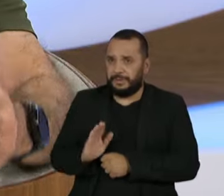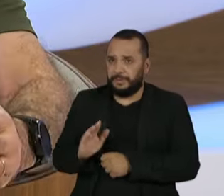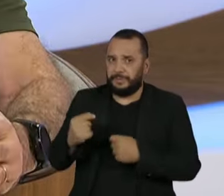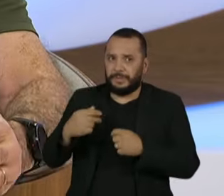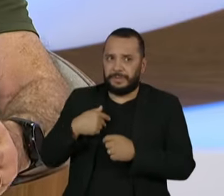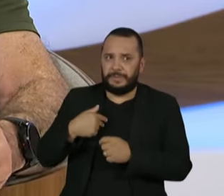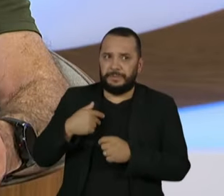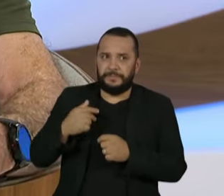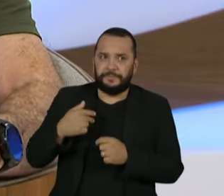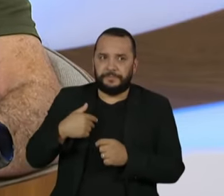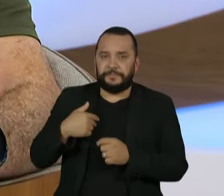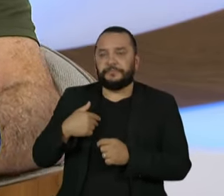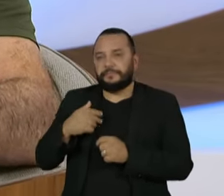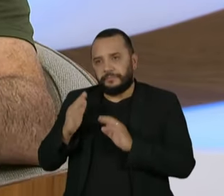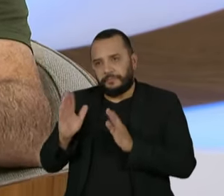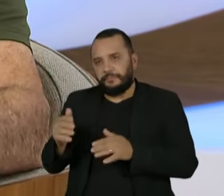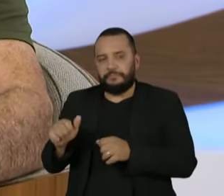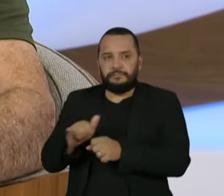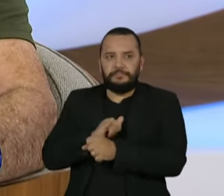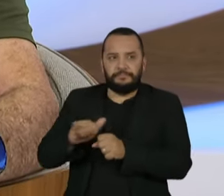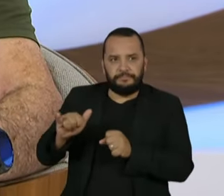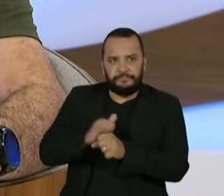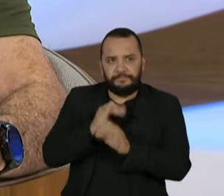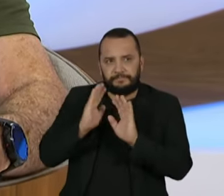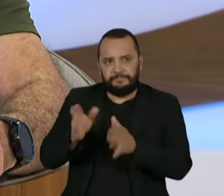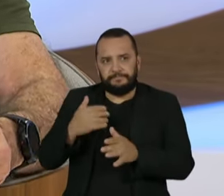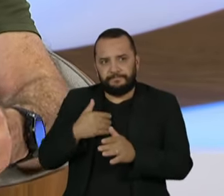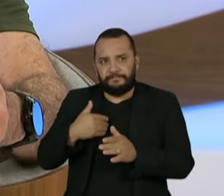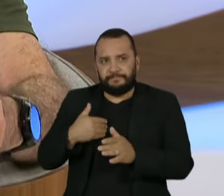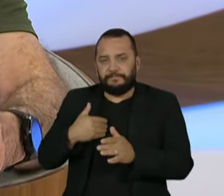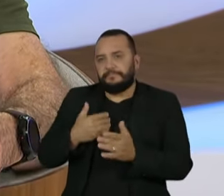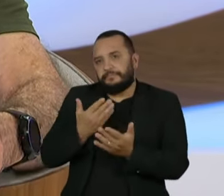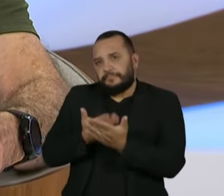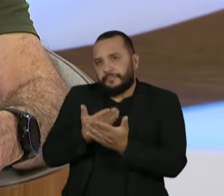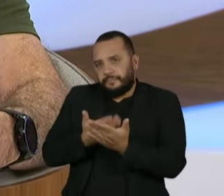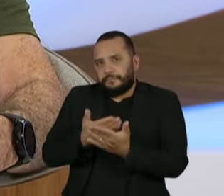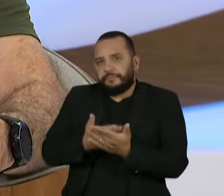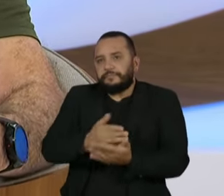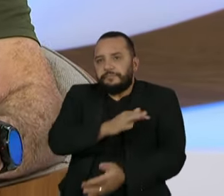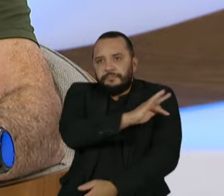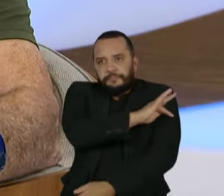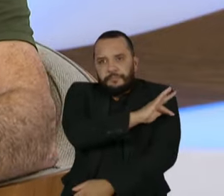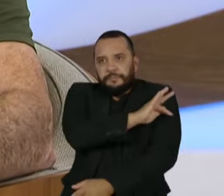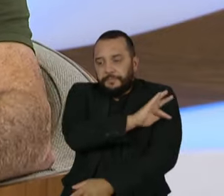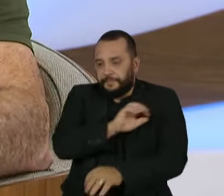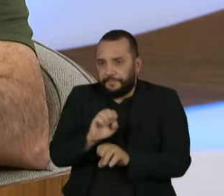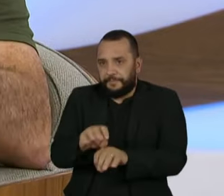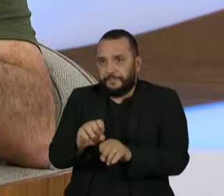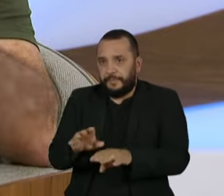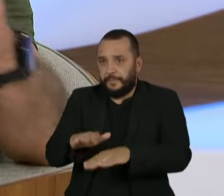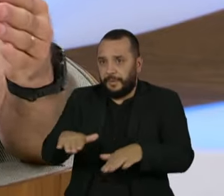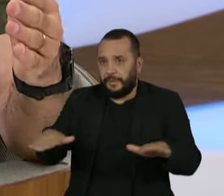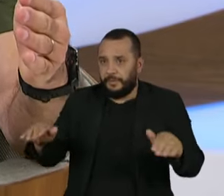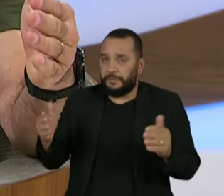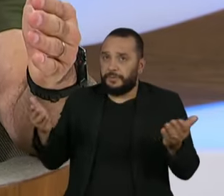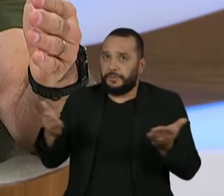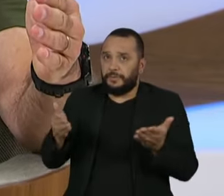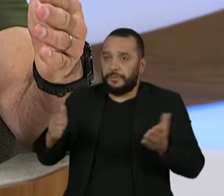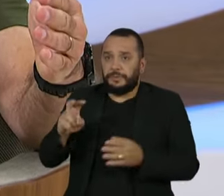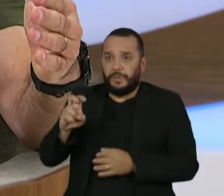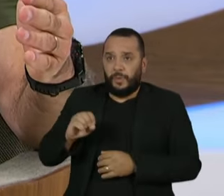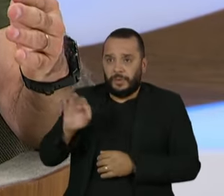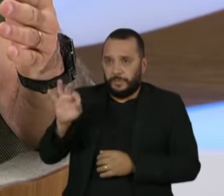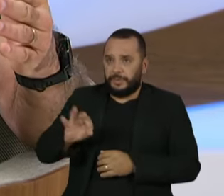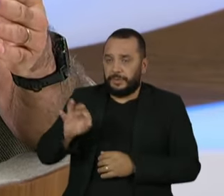que começar lá embaixo no ensino fundamental a gente perde hoje no Brasil cerca de metade da